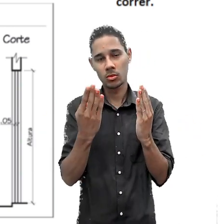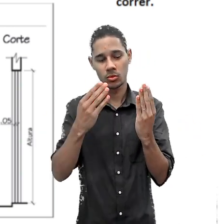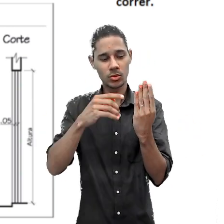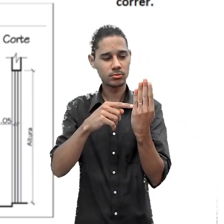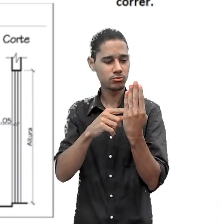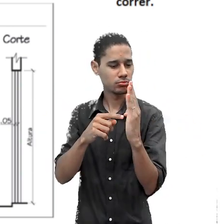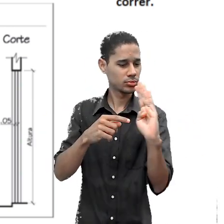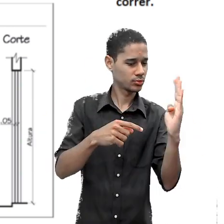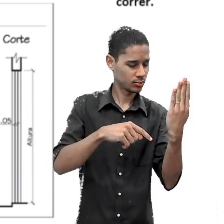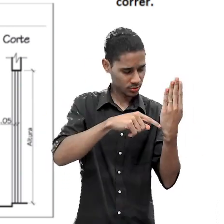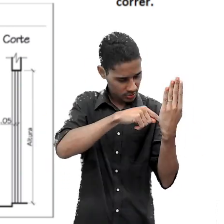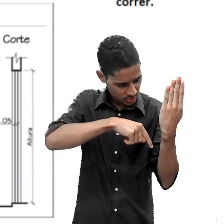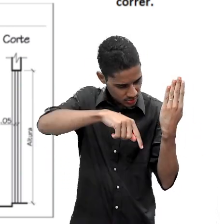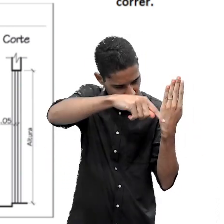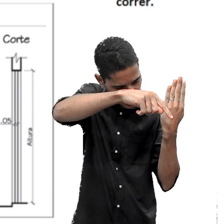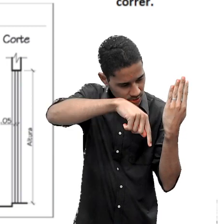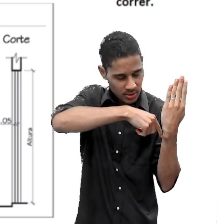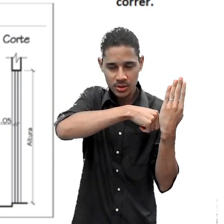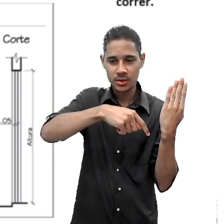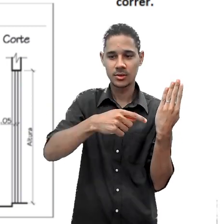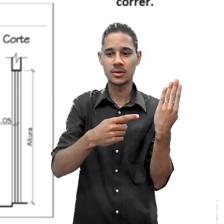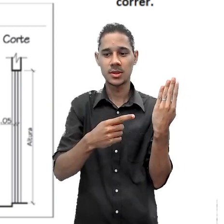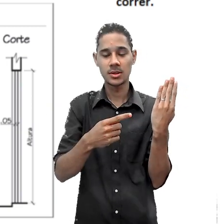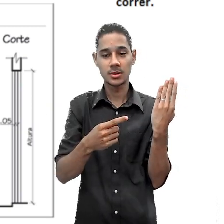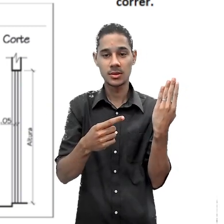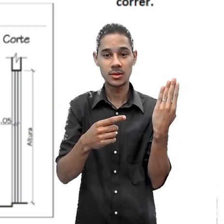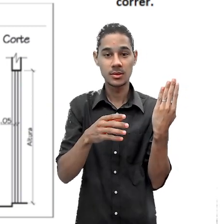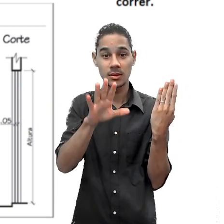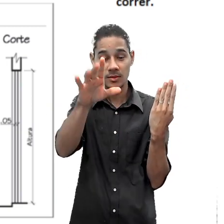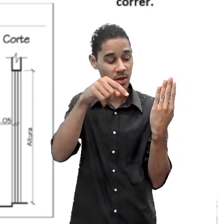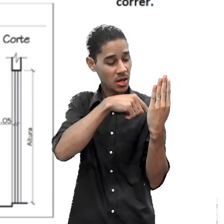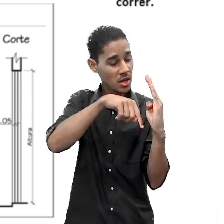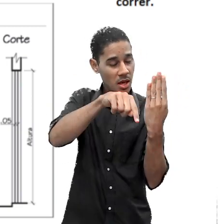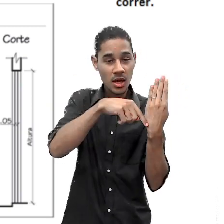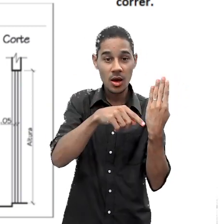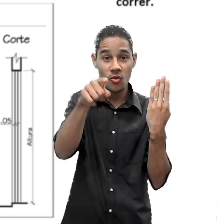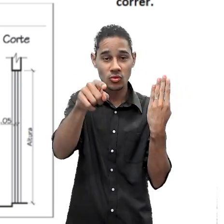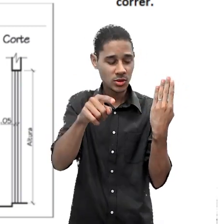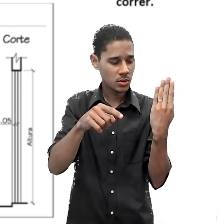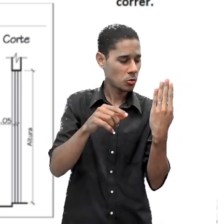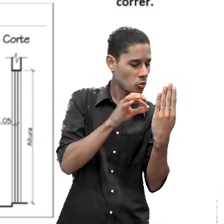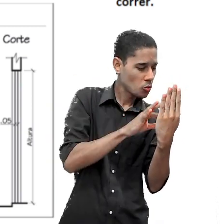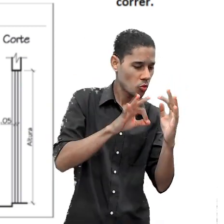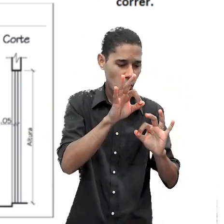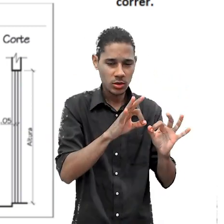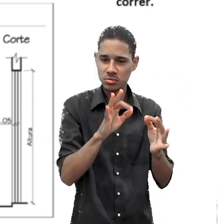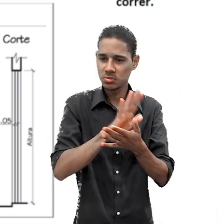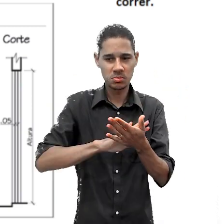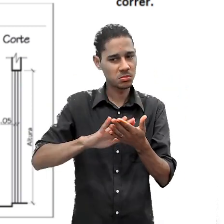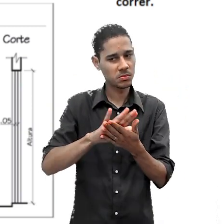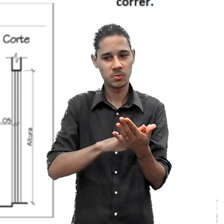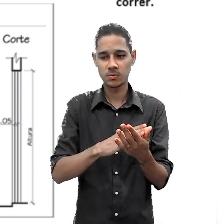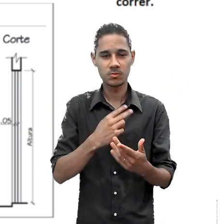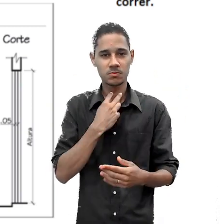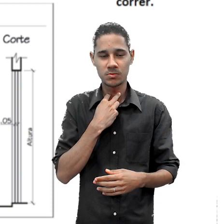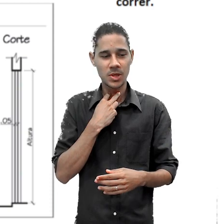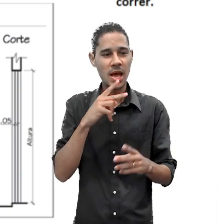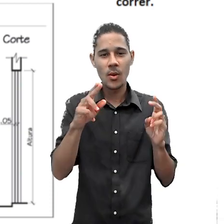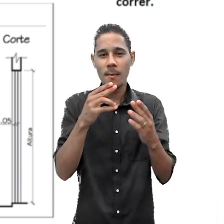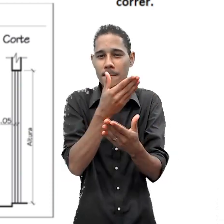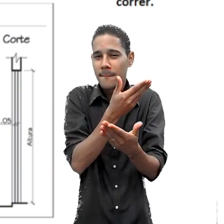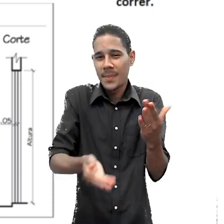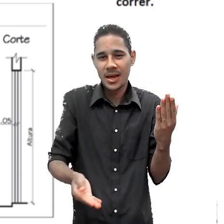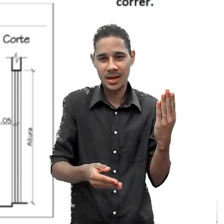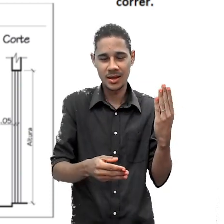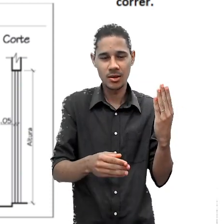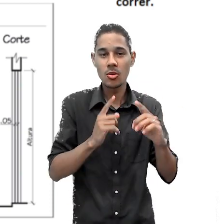da porta, por exemplo, né? É um espaço que você não pode contar com ele para nada, né? É um espaço, digamos assim, perdido. Por quê?